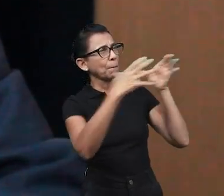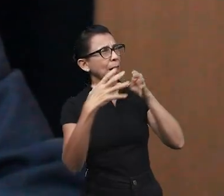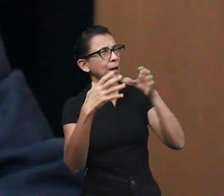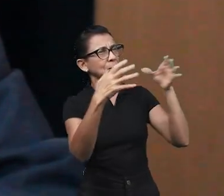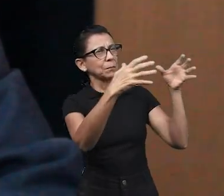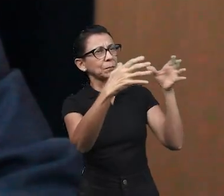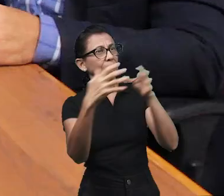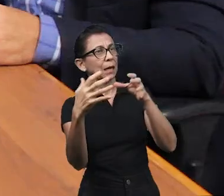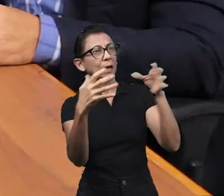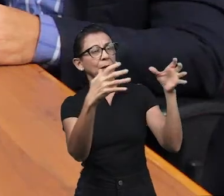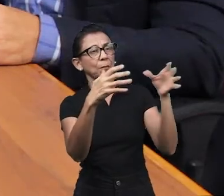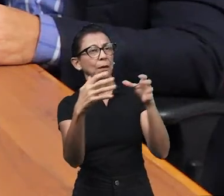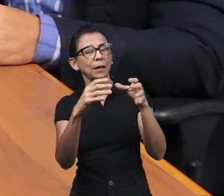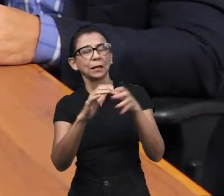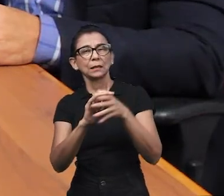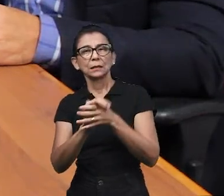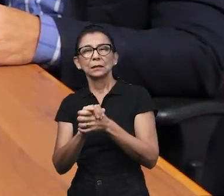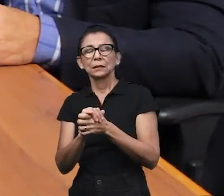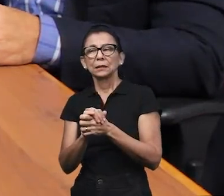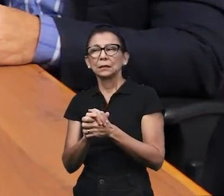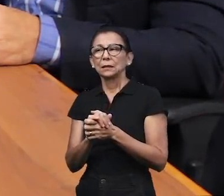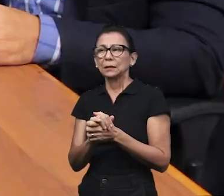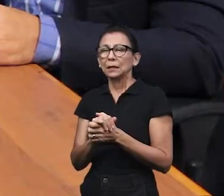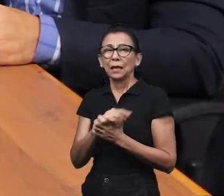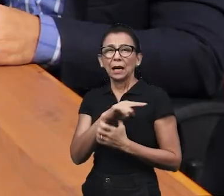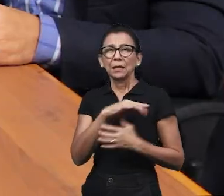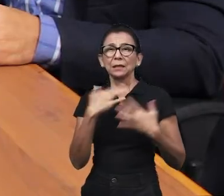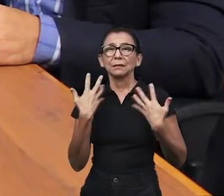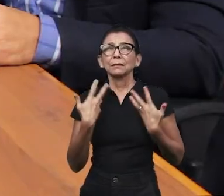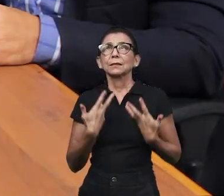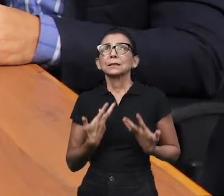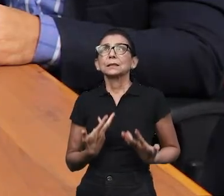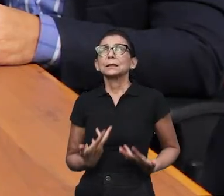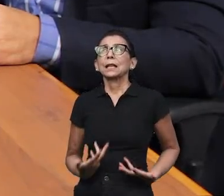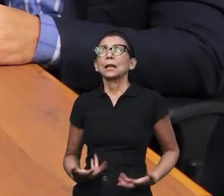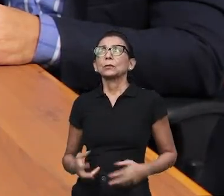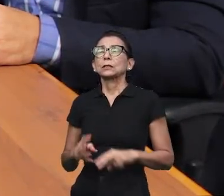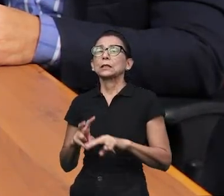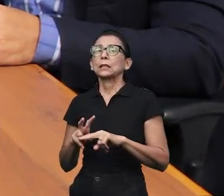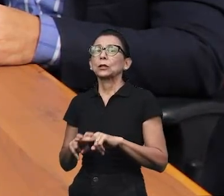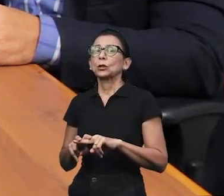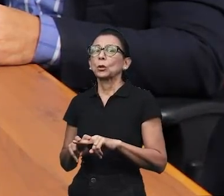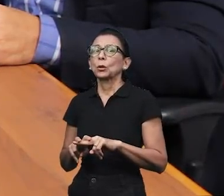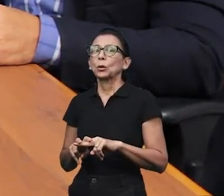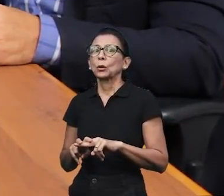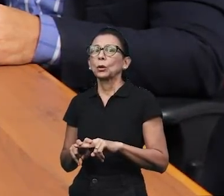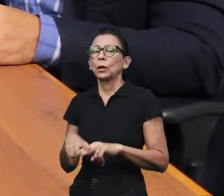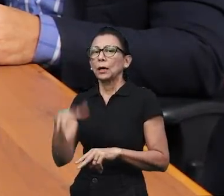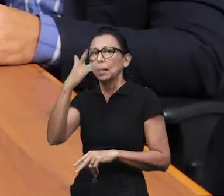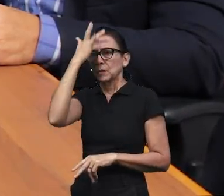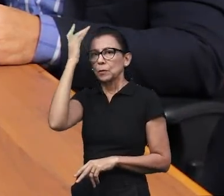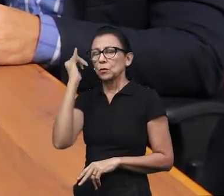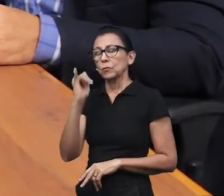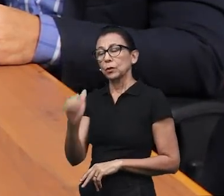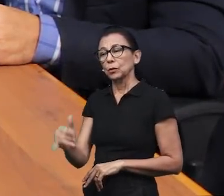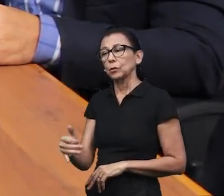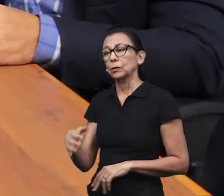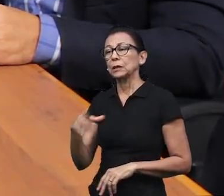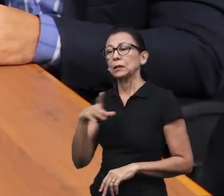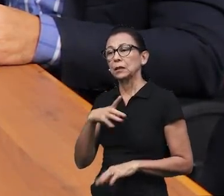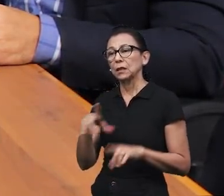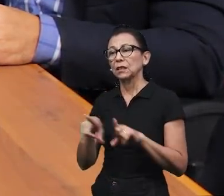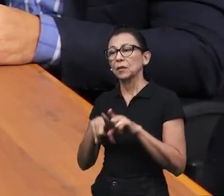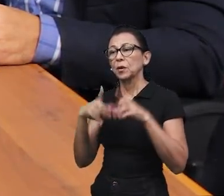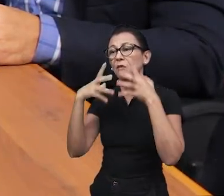ter que descarregar. Ele disse que ele não aguentava de tão cansado que ele estava. Mas ele lembrou de um dom, quando orava